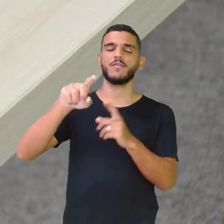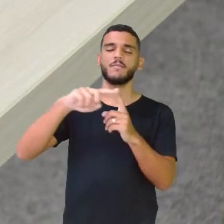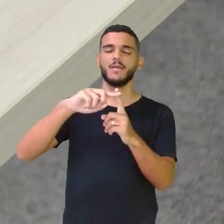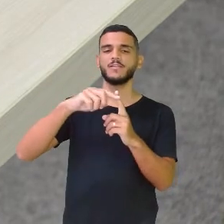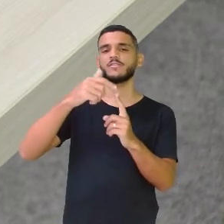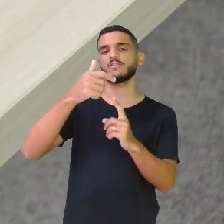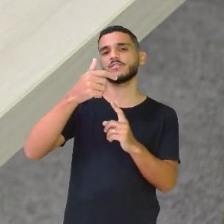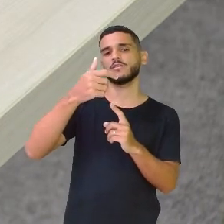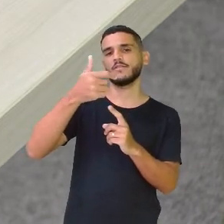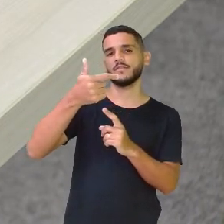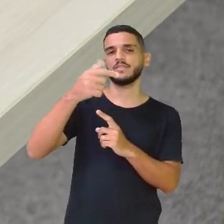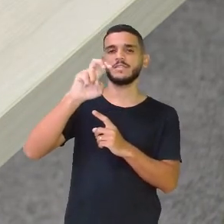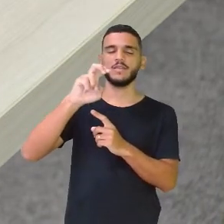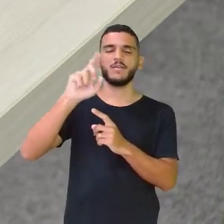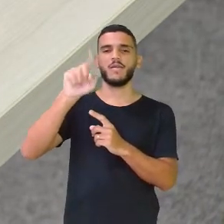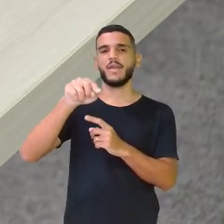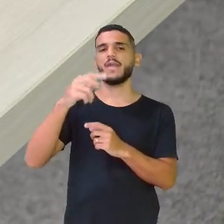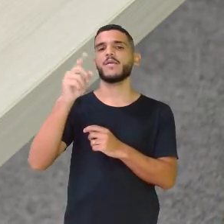R$1.